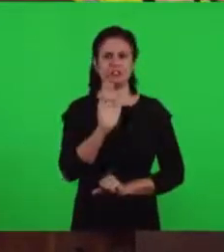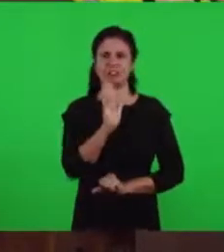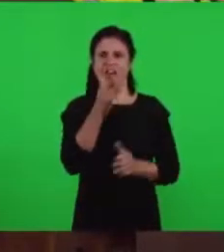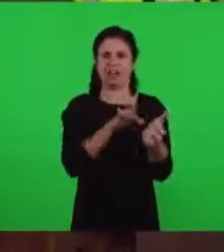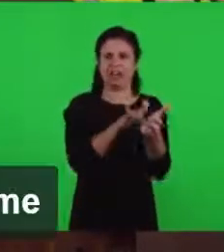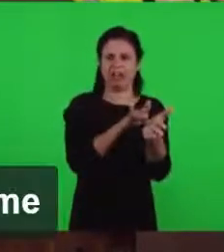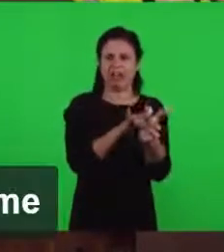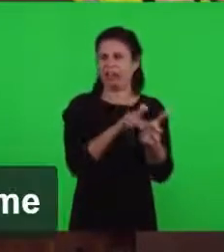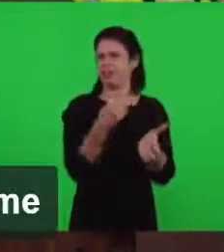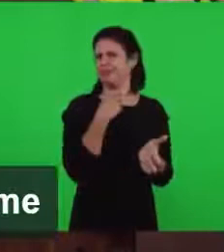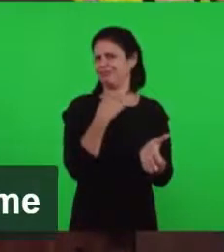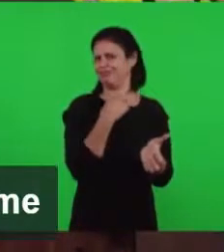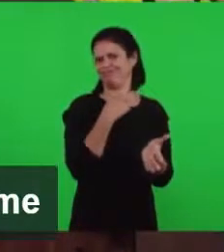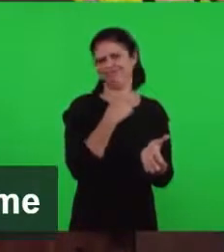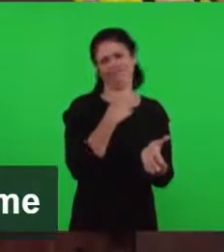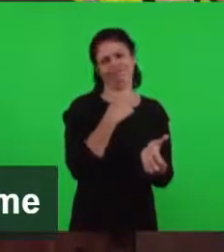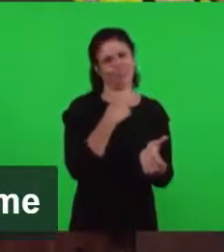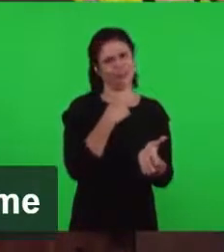que